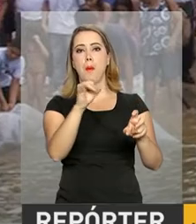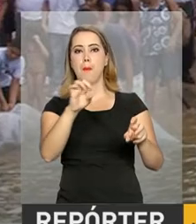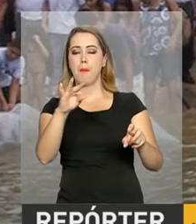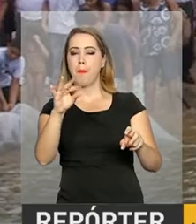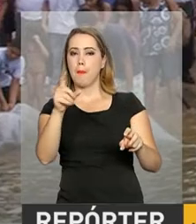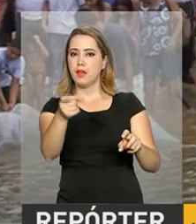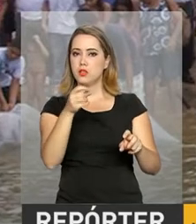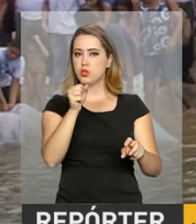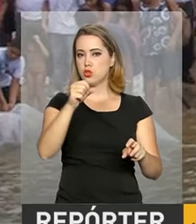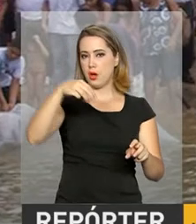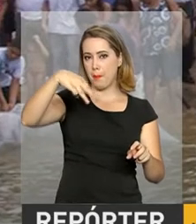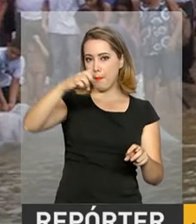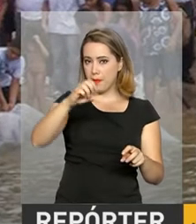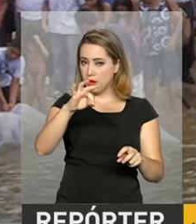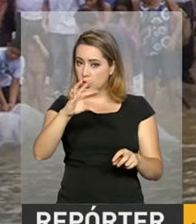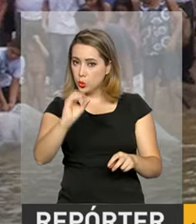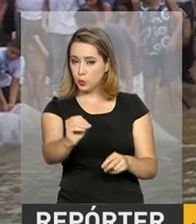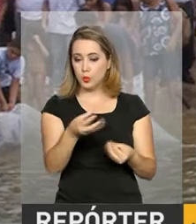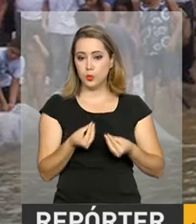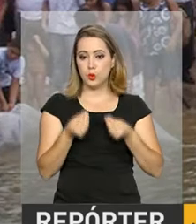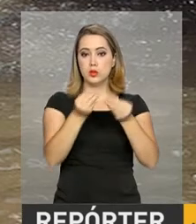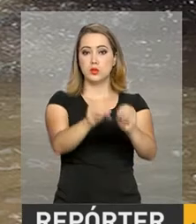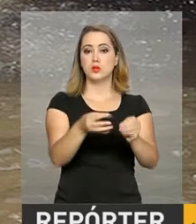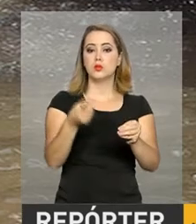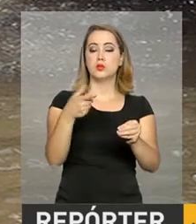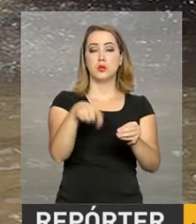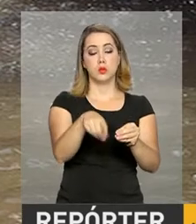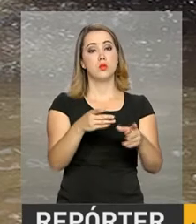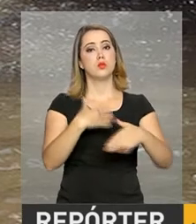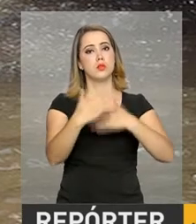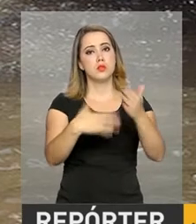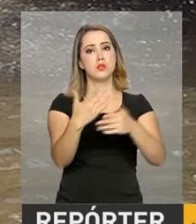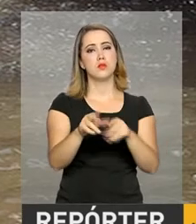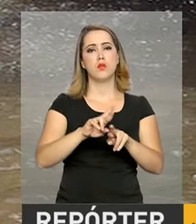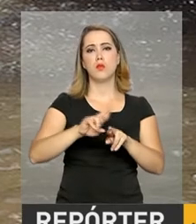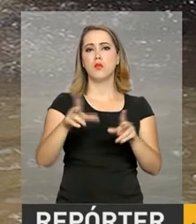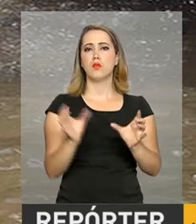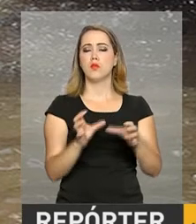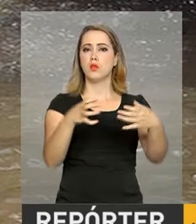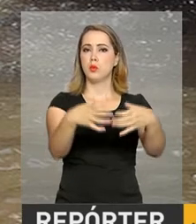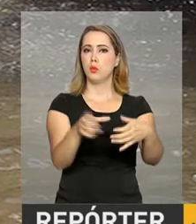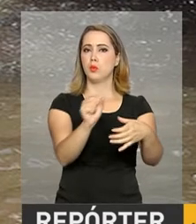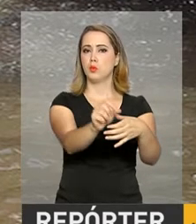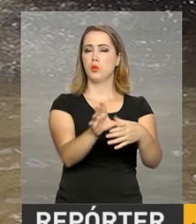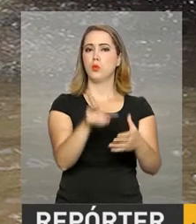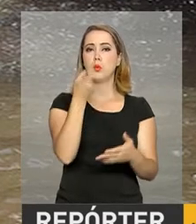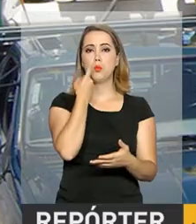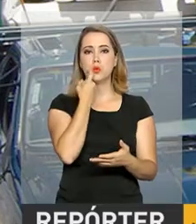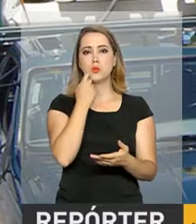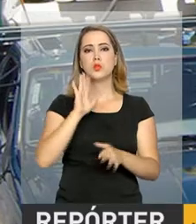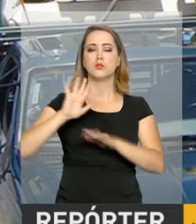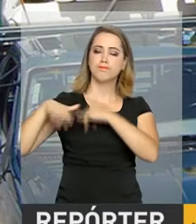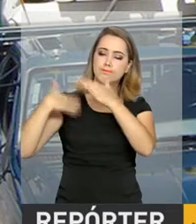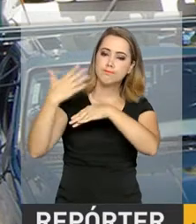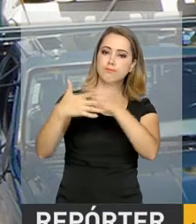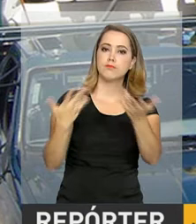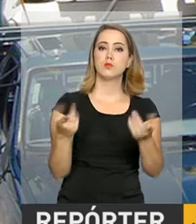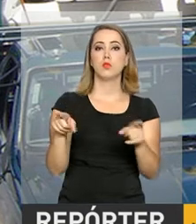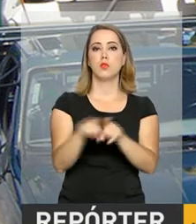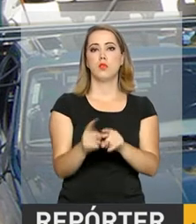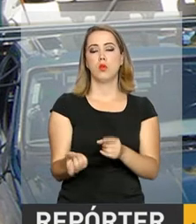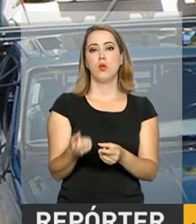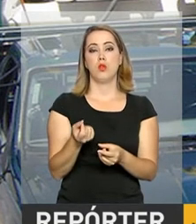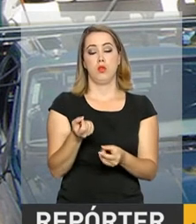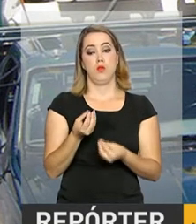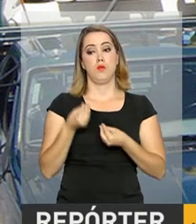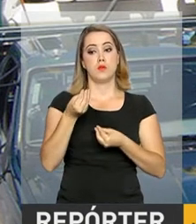de desenvolvimento dos vales do são francisco e do parnaíba codevasf seguindo a tradição o repovoamento será